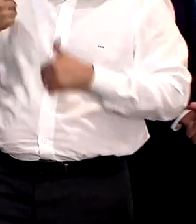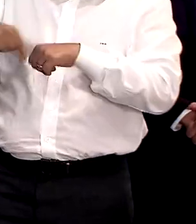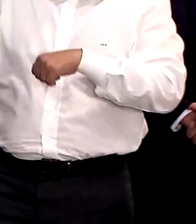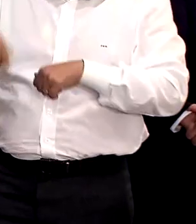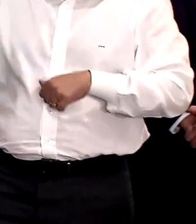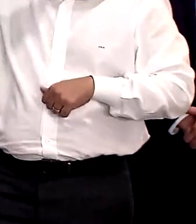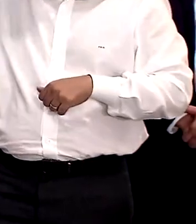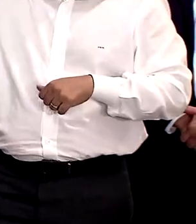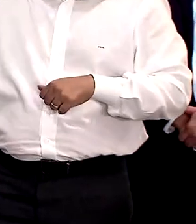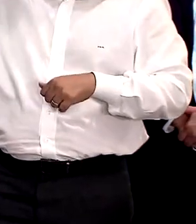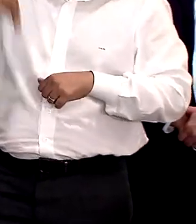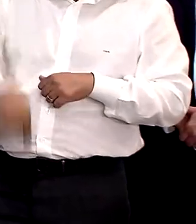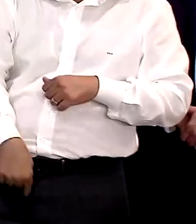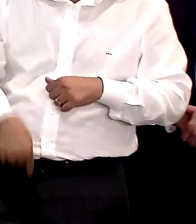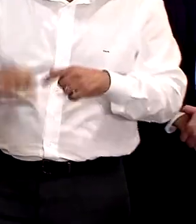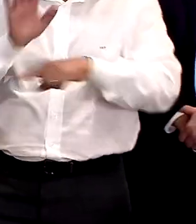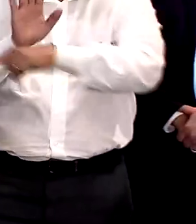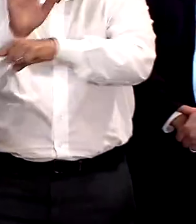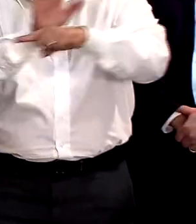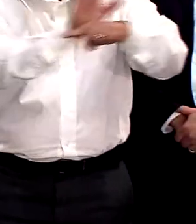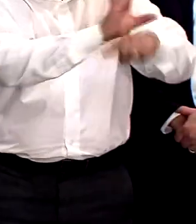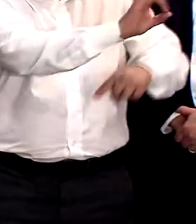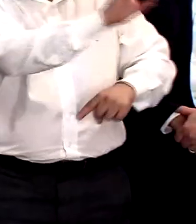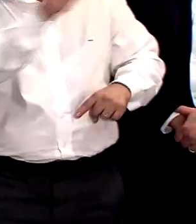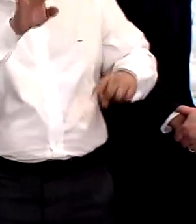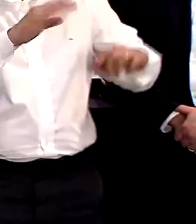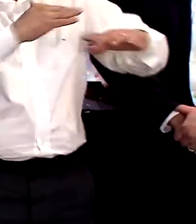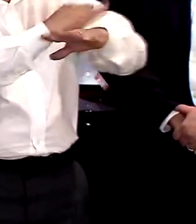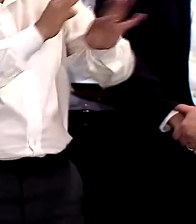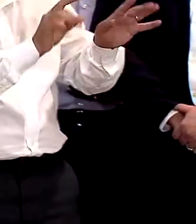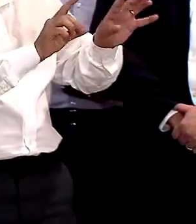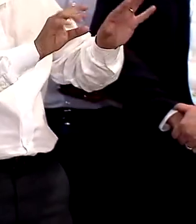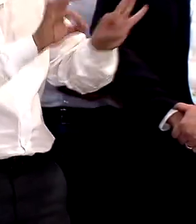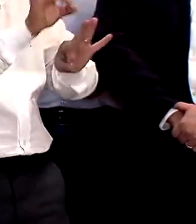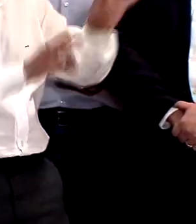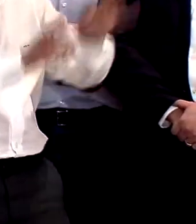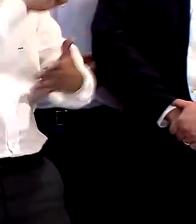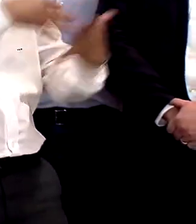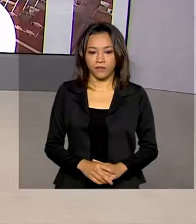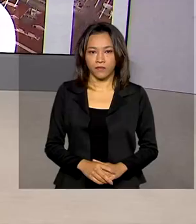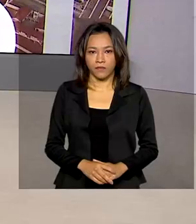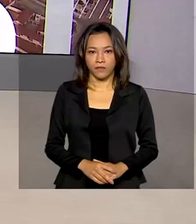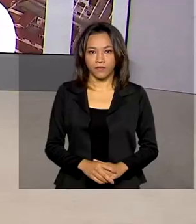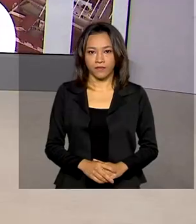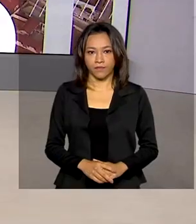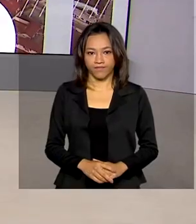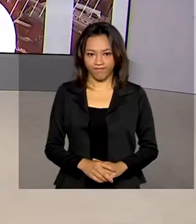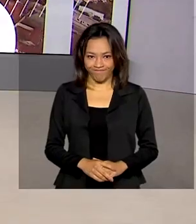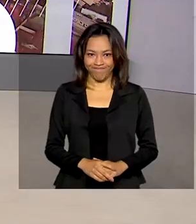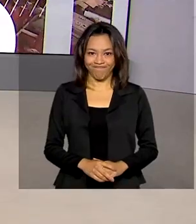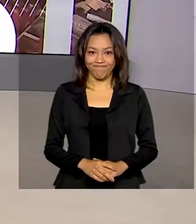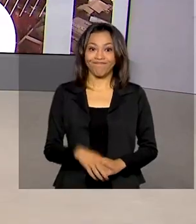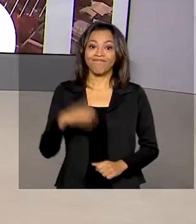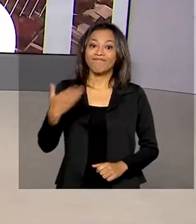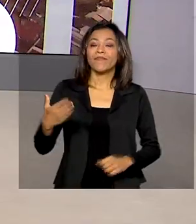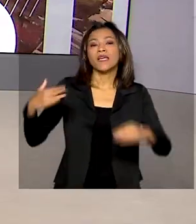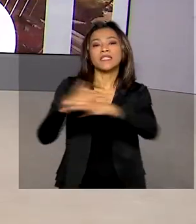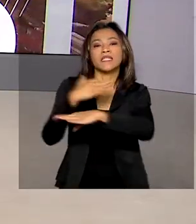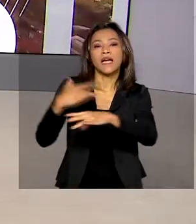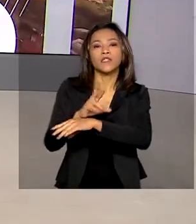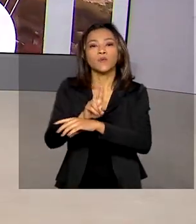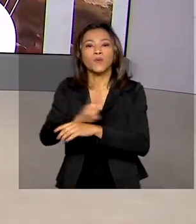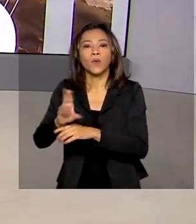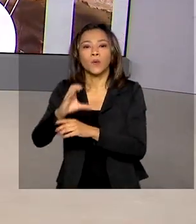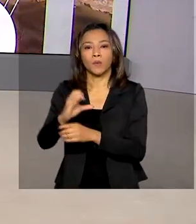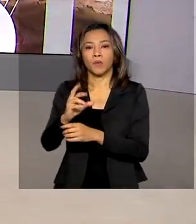defesa civil, ajudando os municípios a fazer os seus planos de contingência, seus planos de trabalho. A cidade de Cruzeiro do